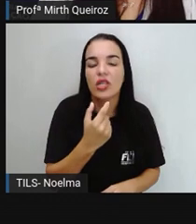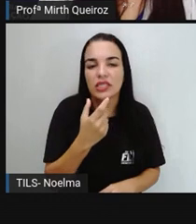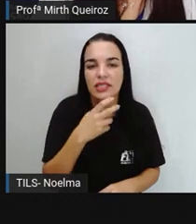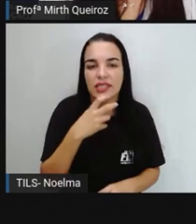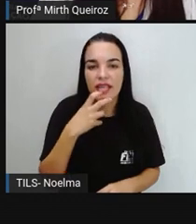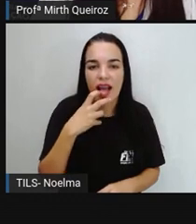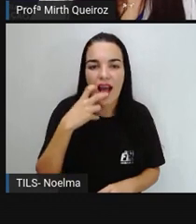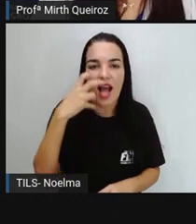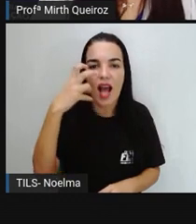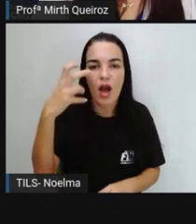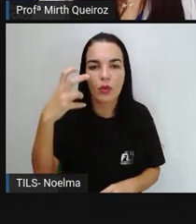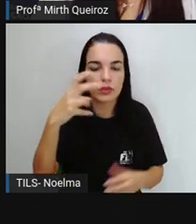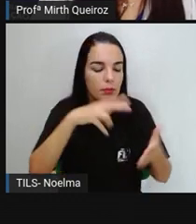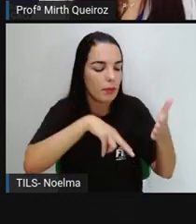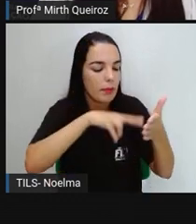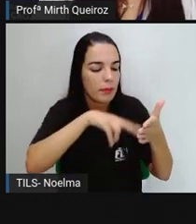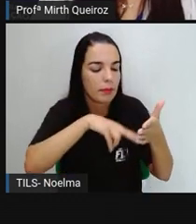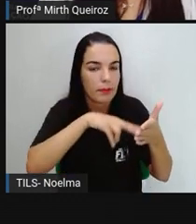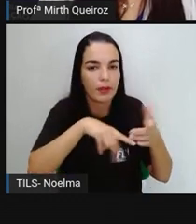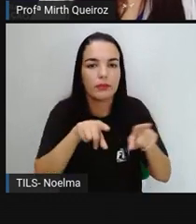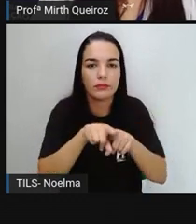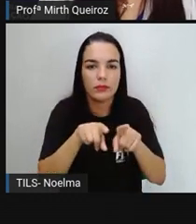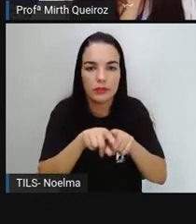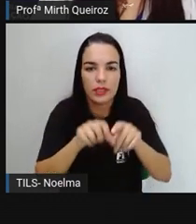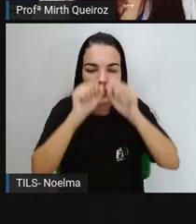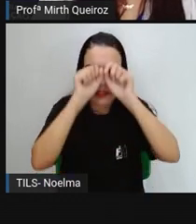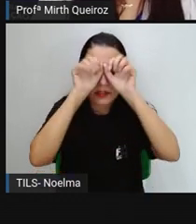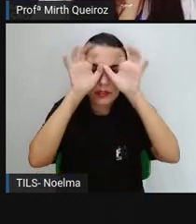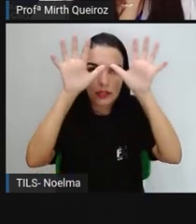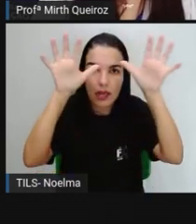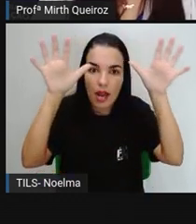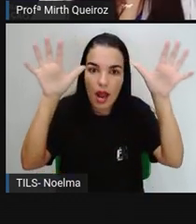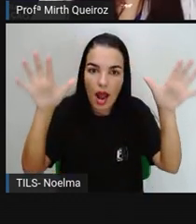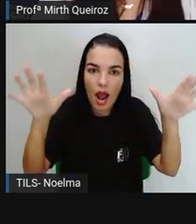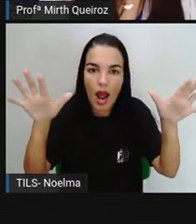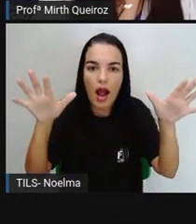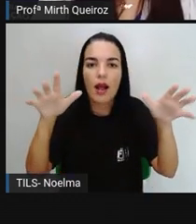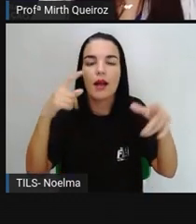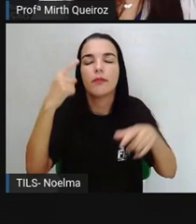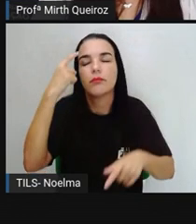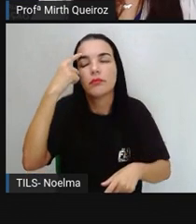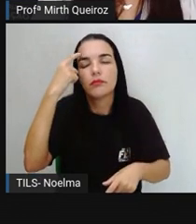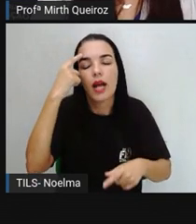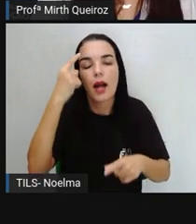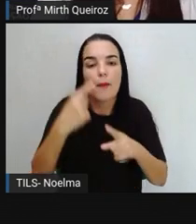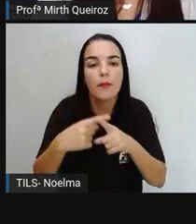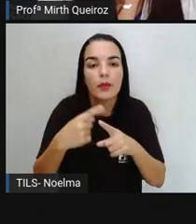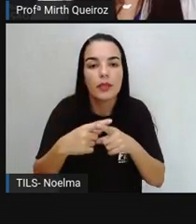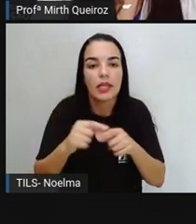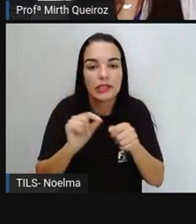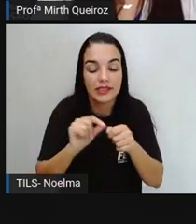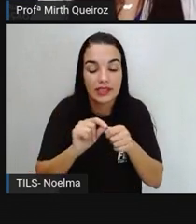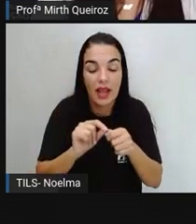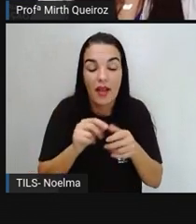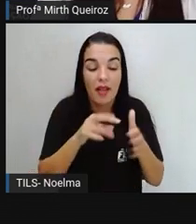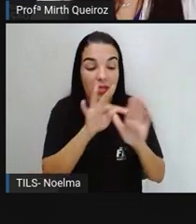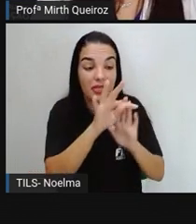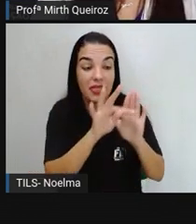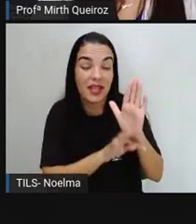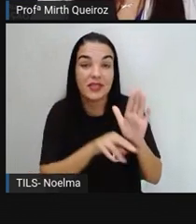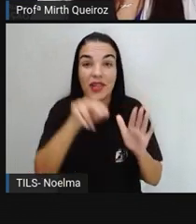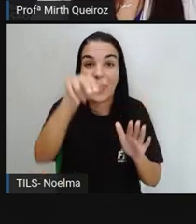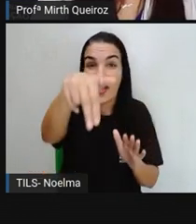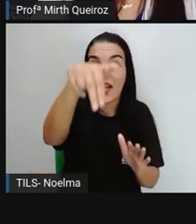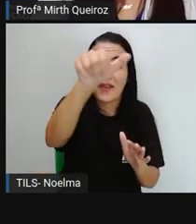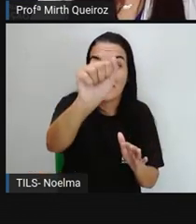visualizar as descrições vagas. E a gente cria essas imagens mentais principalmente em textos narrativos, né?